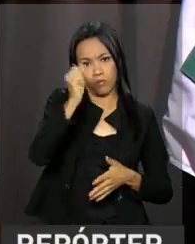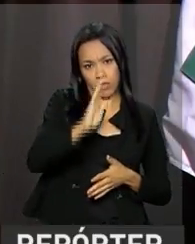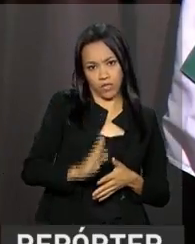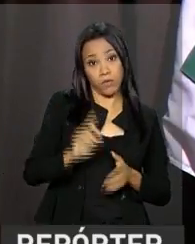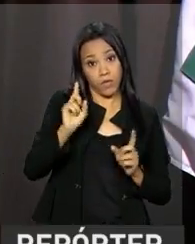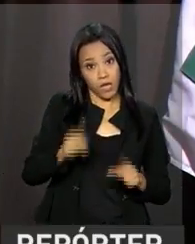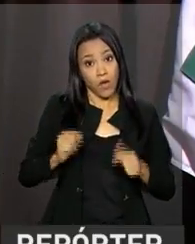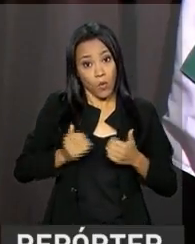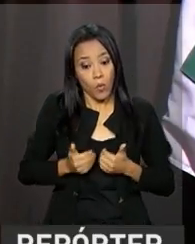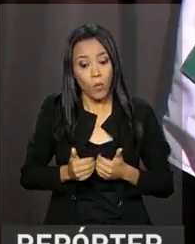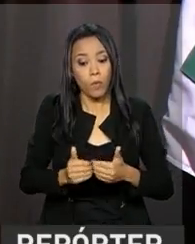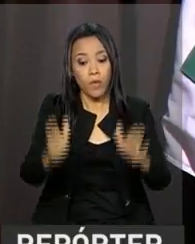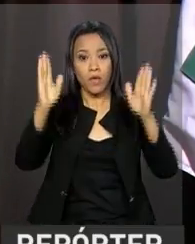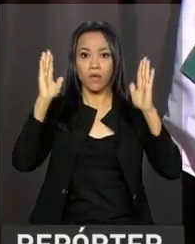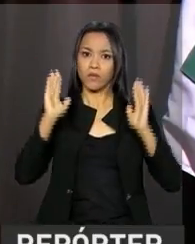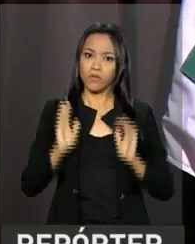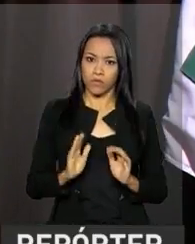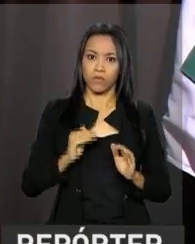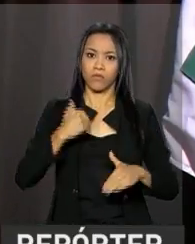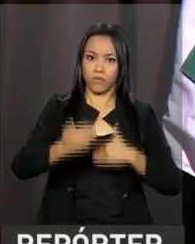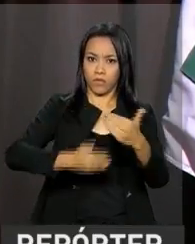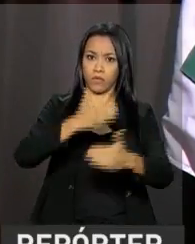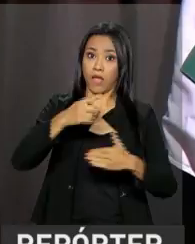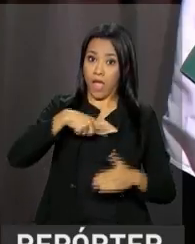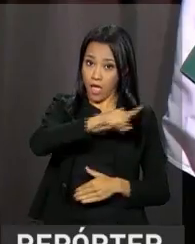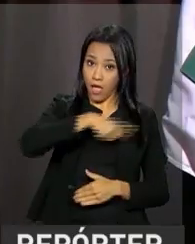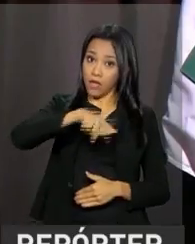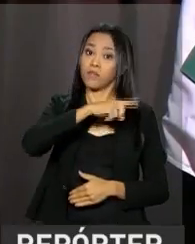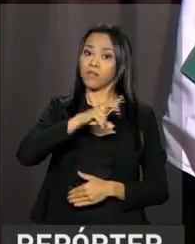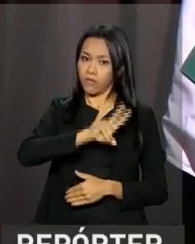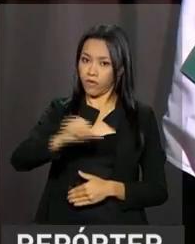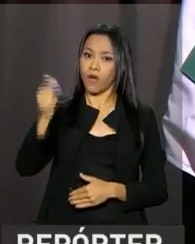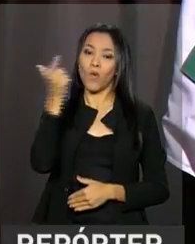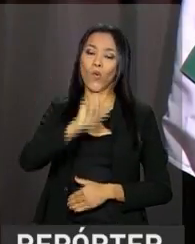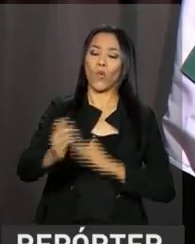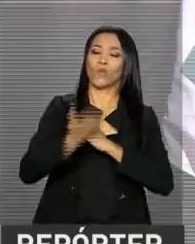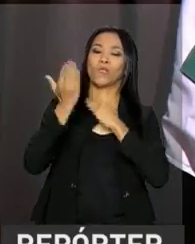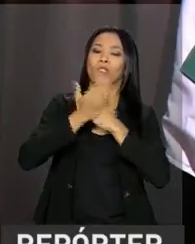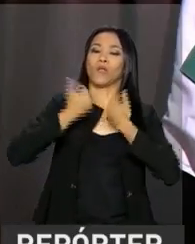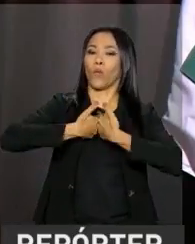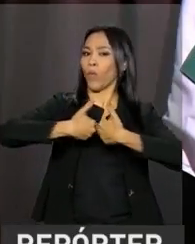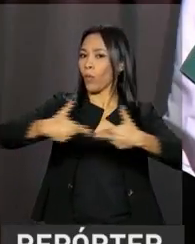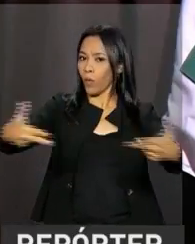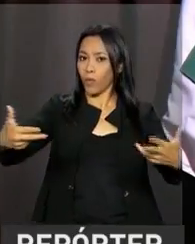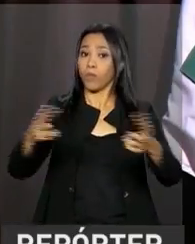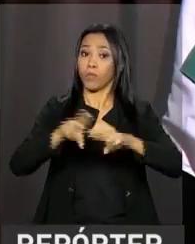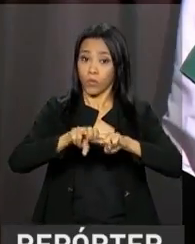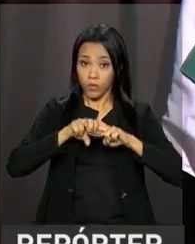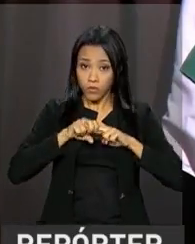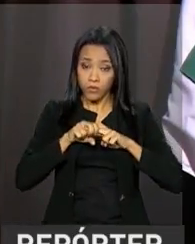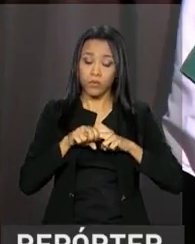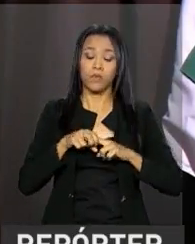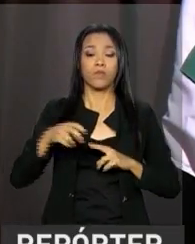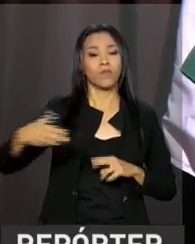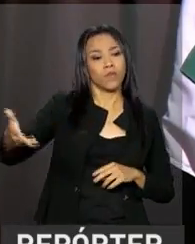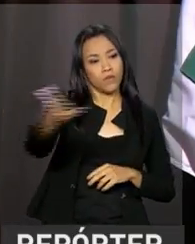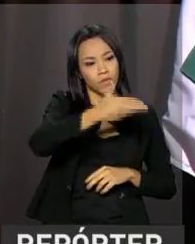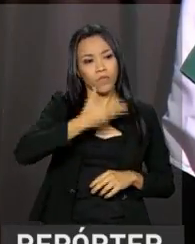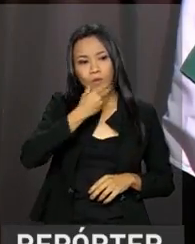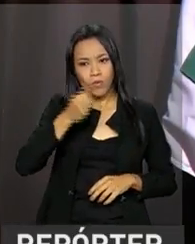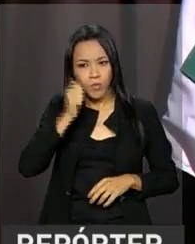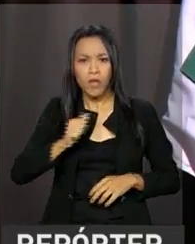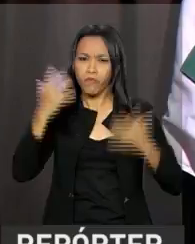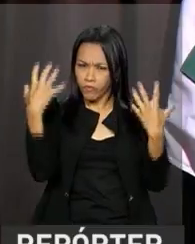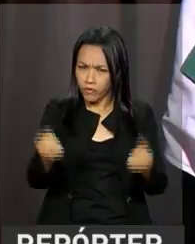de um ciclo de crescimento, esses são aqueles que vão se beneficiar mais. Portanto, senhoras e senhores, vamos